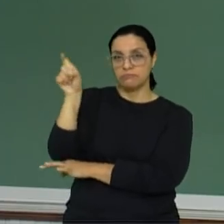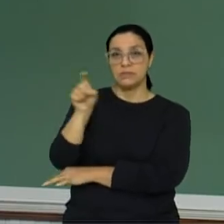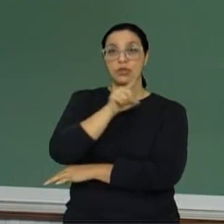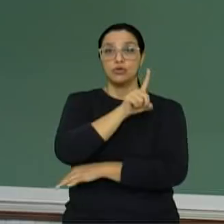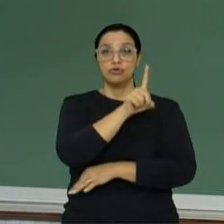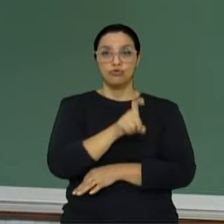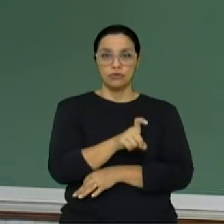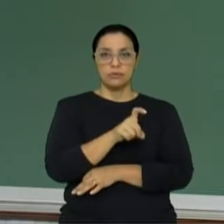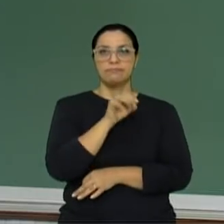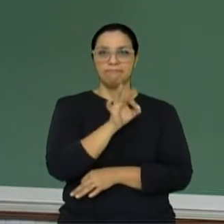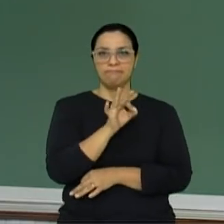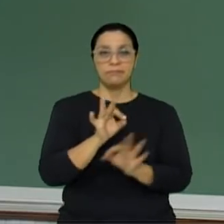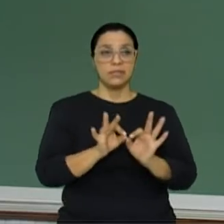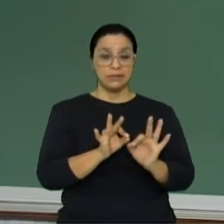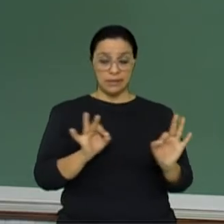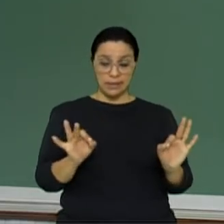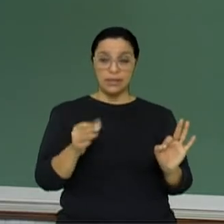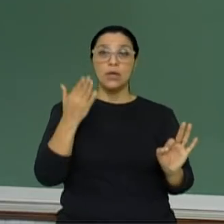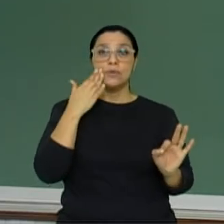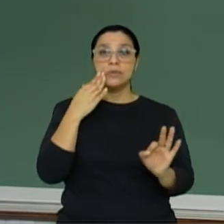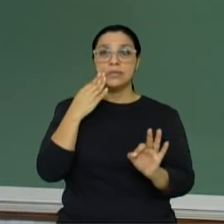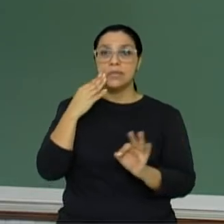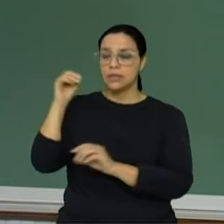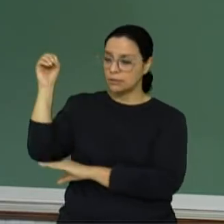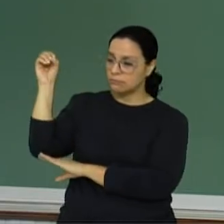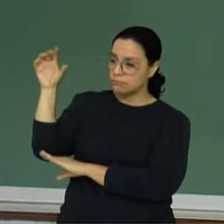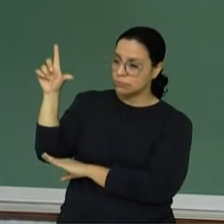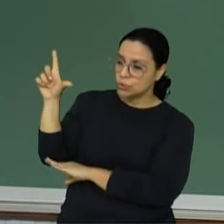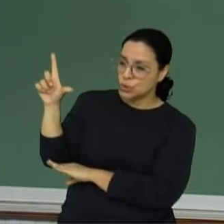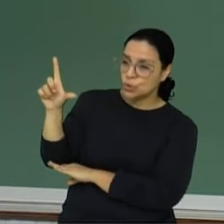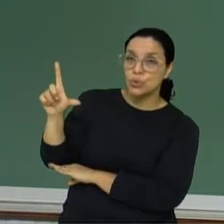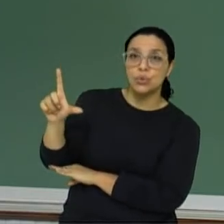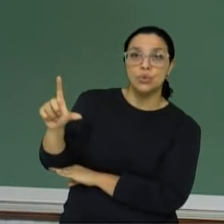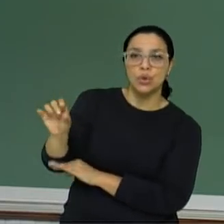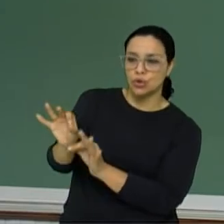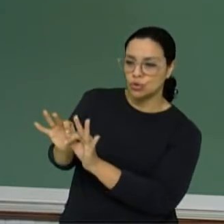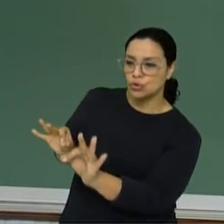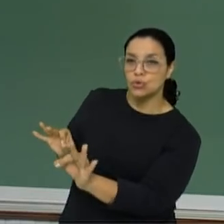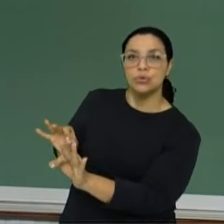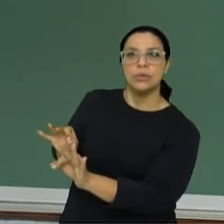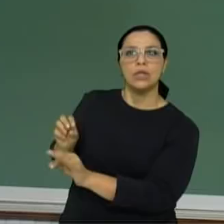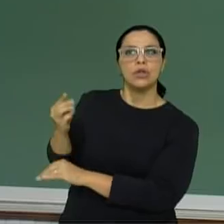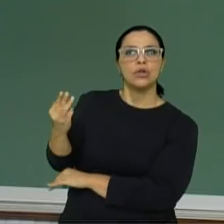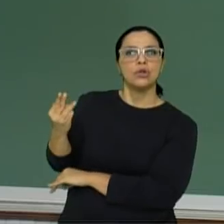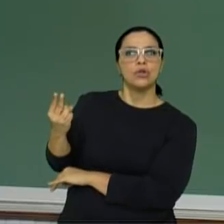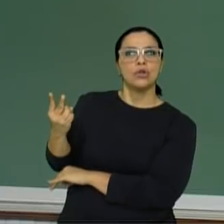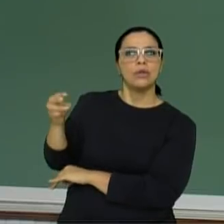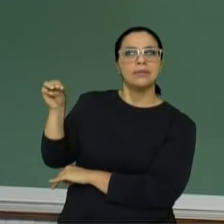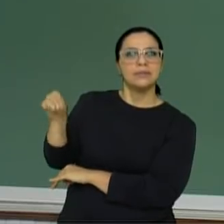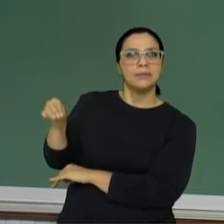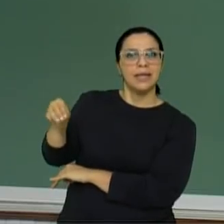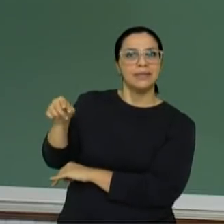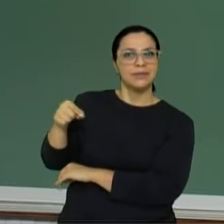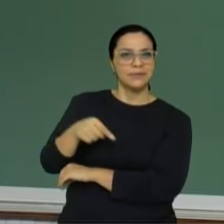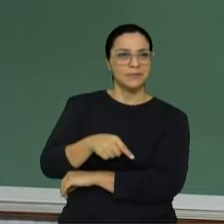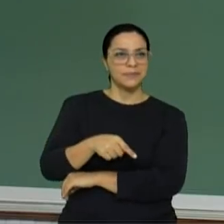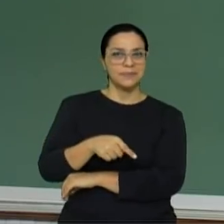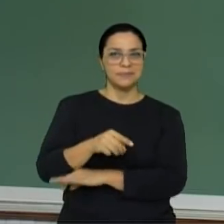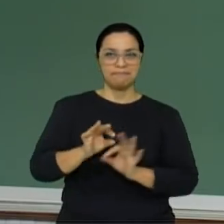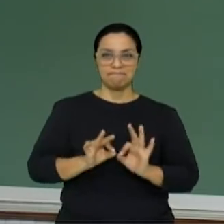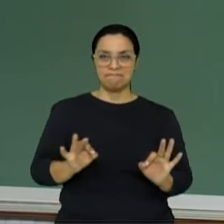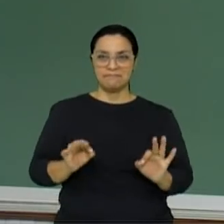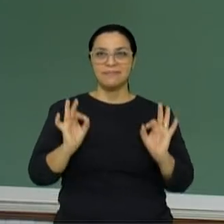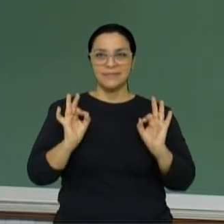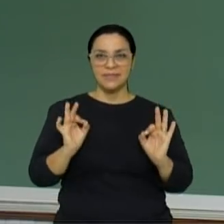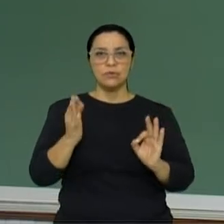chamei de x, já que é aquilo que eu quero descobrir. E eu sei que a sombra do poste, no momento em que a pessoa tem lá 60 centímetros de sombra, é 2